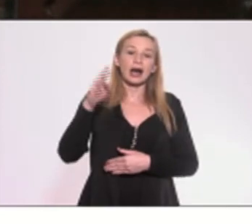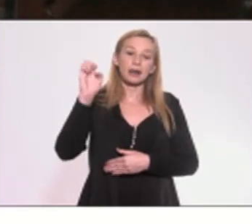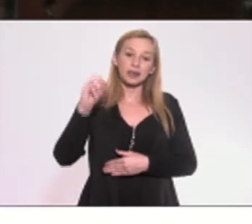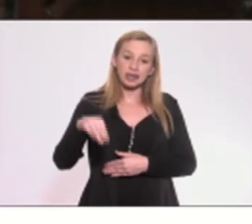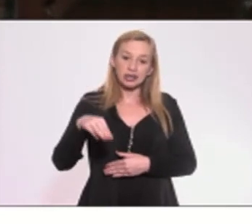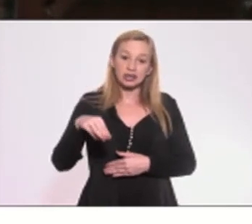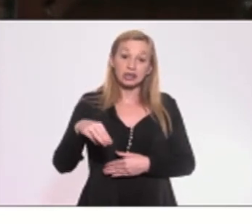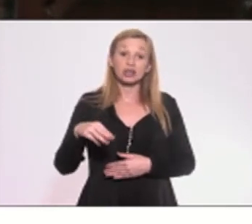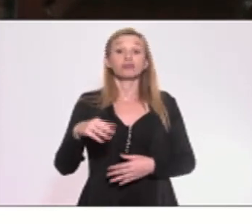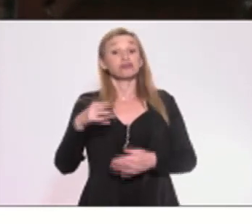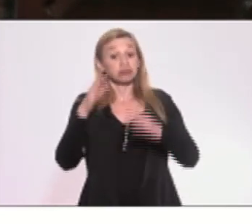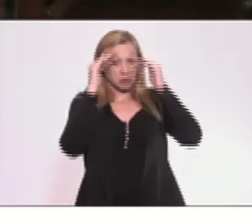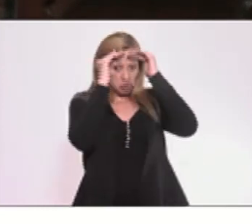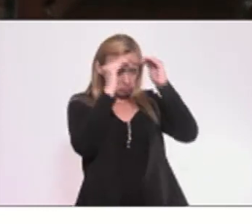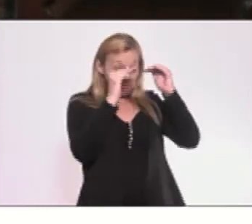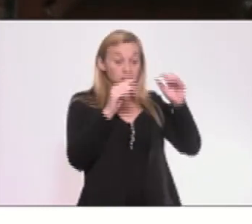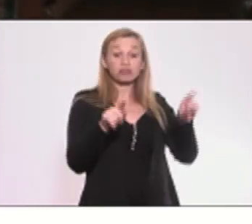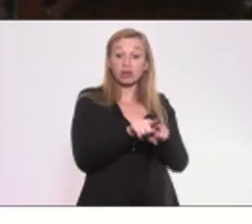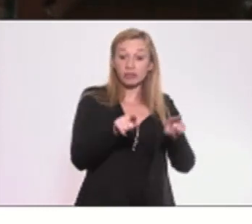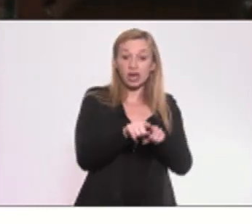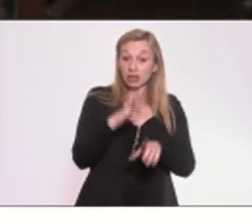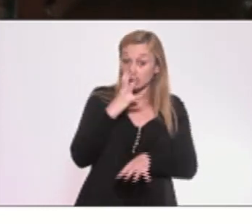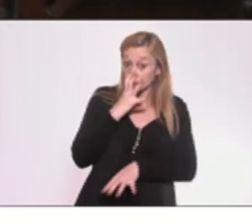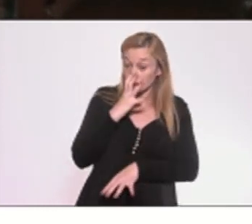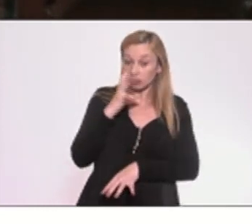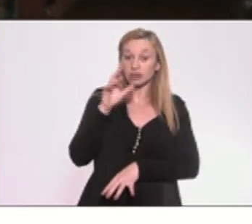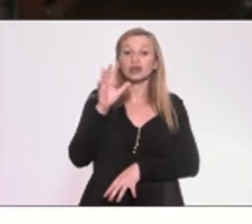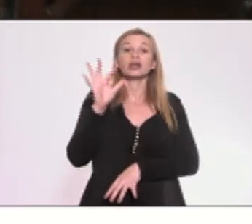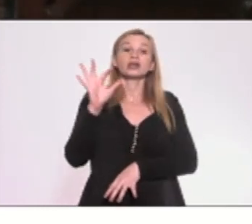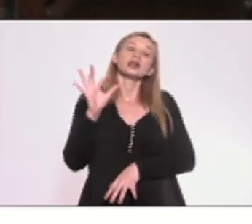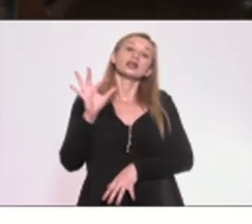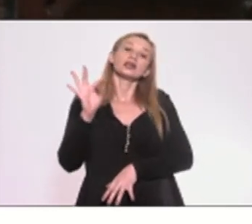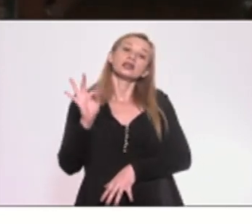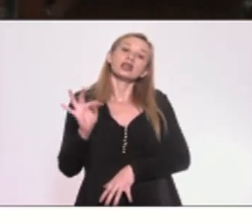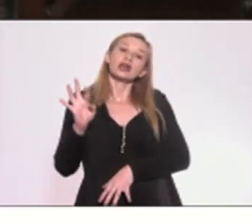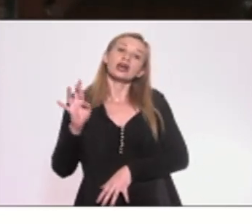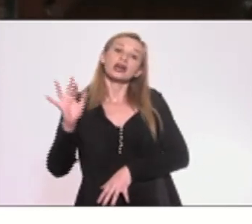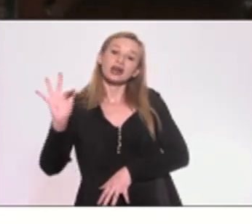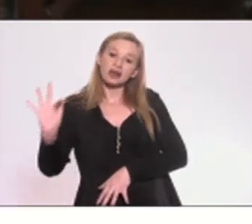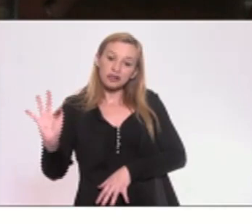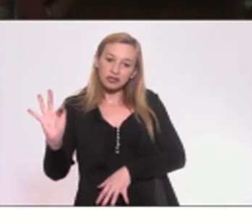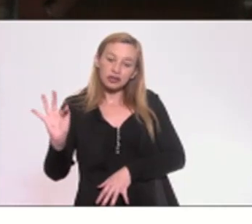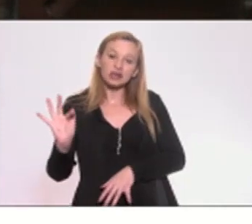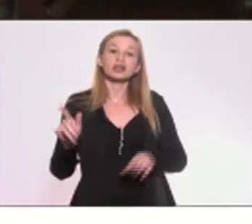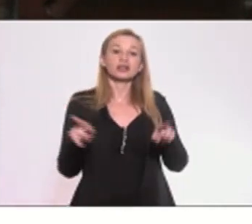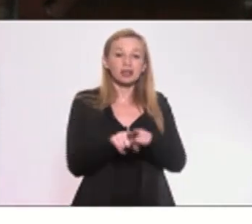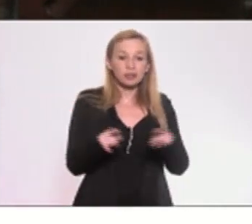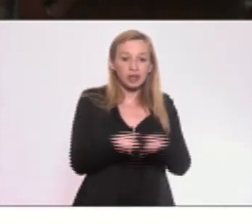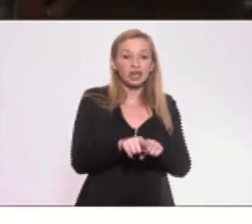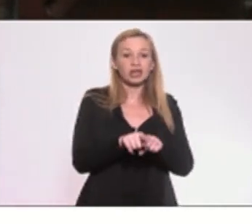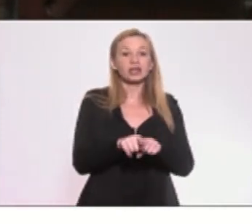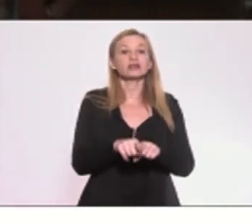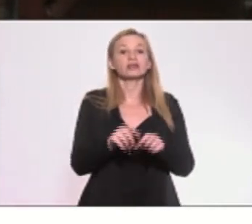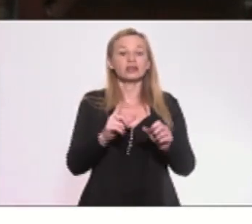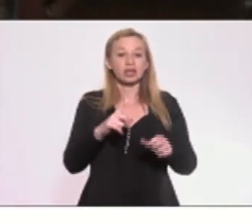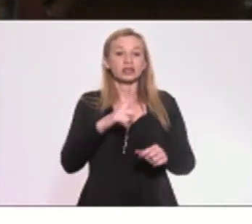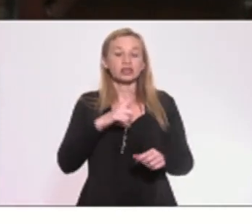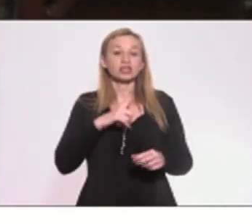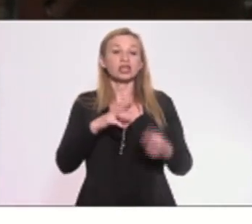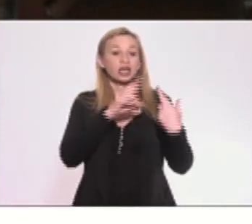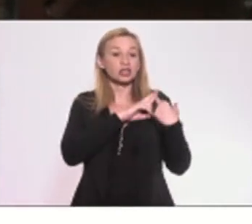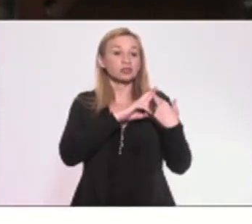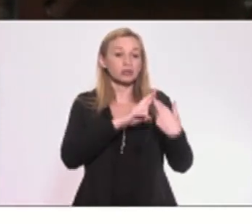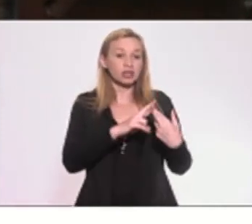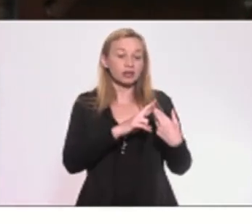muito, tanto o TRF tinha competência de ofício para deliberar sobre os habeas corpus dos deputados,